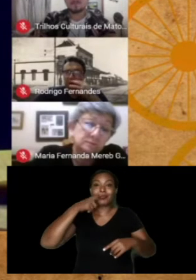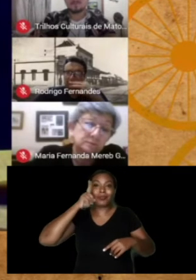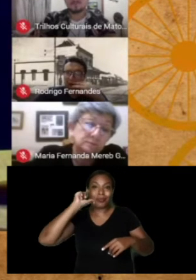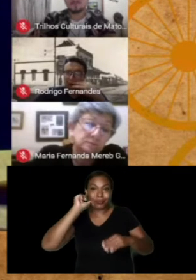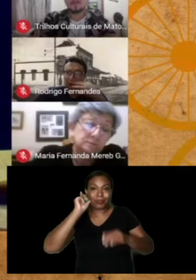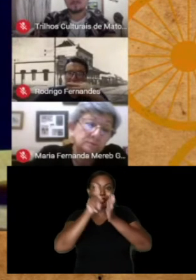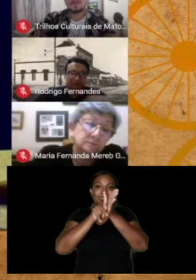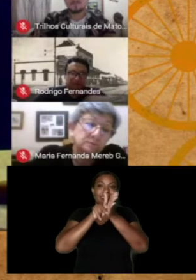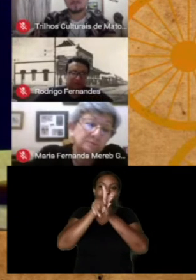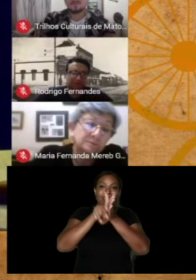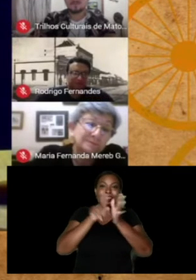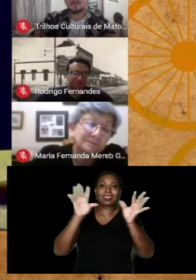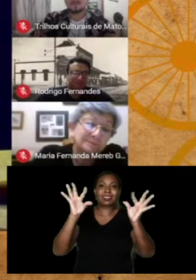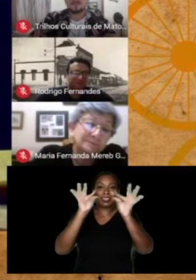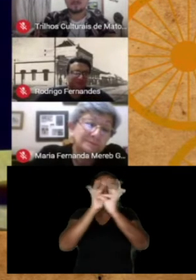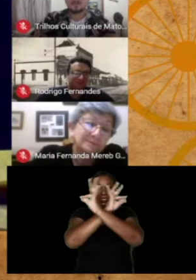Pantanal.